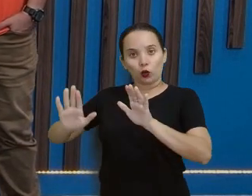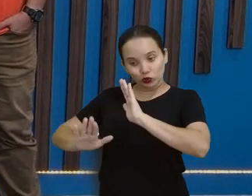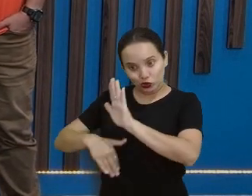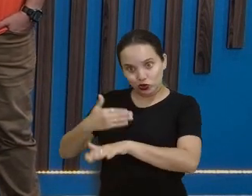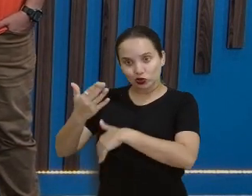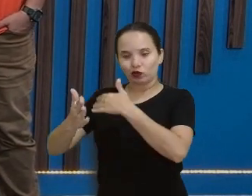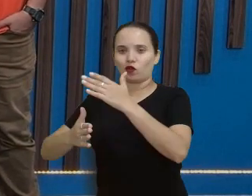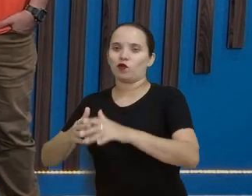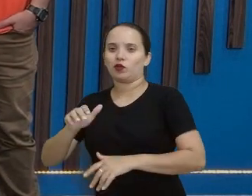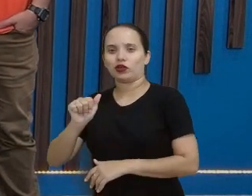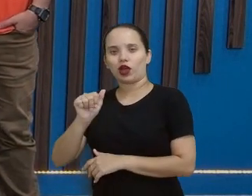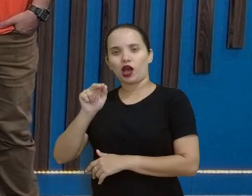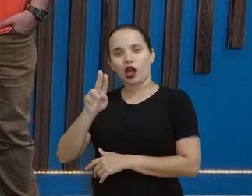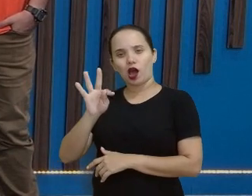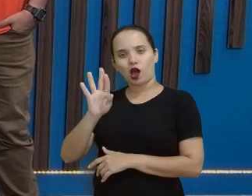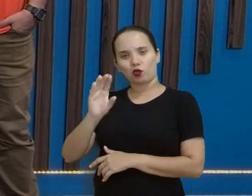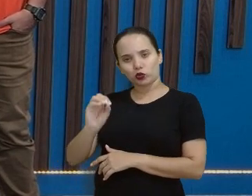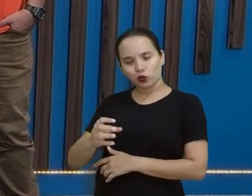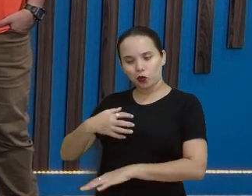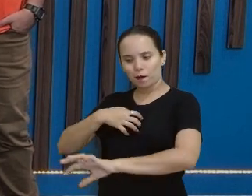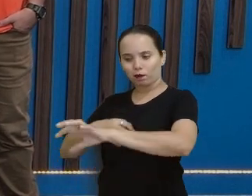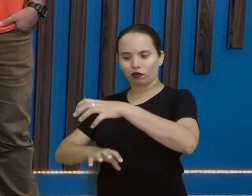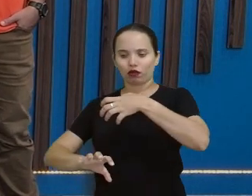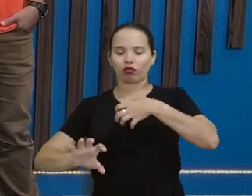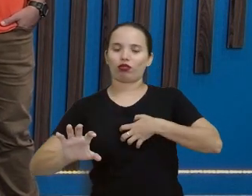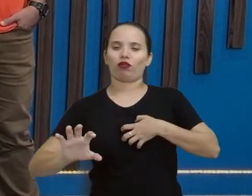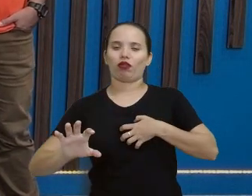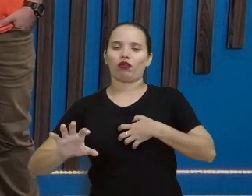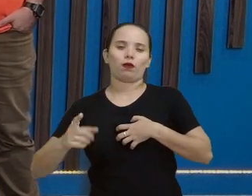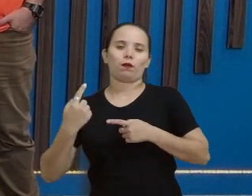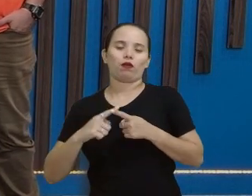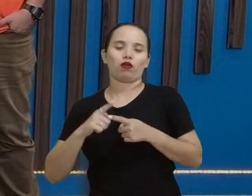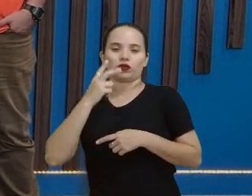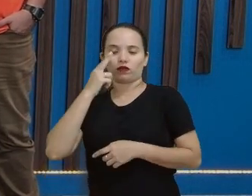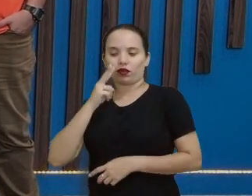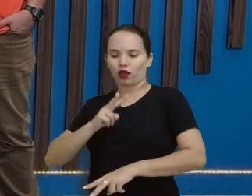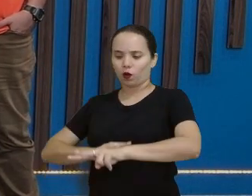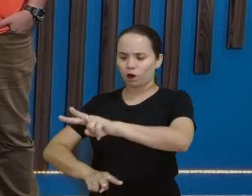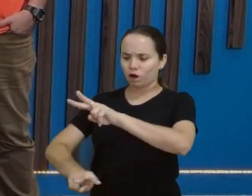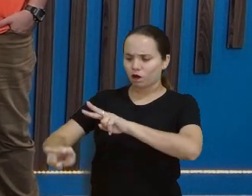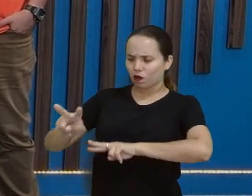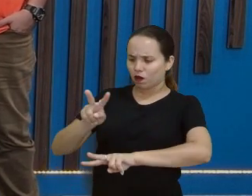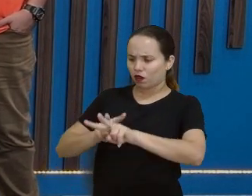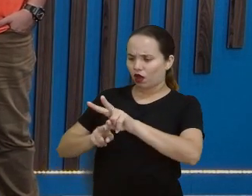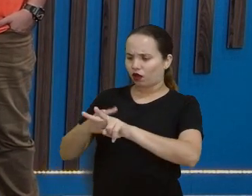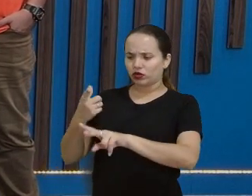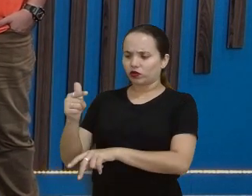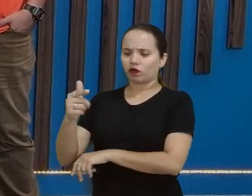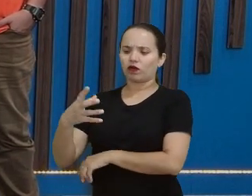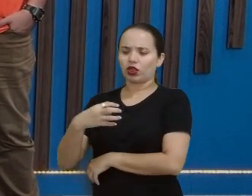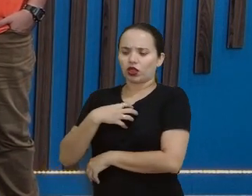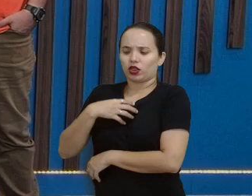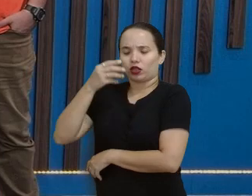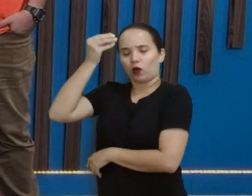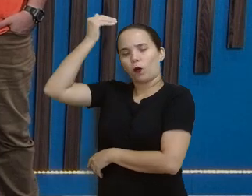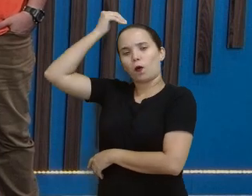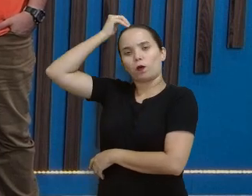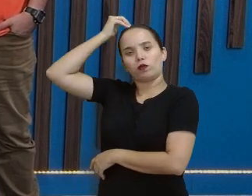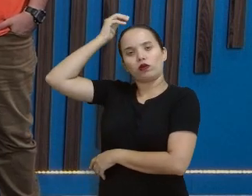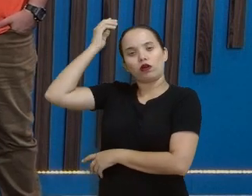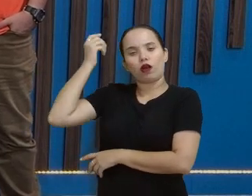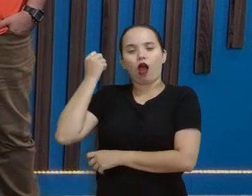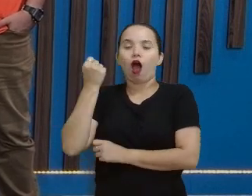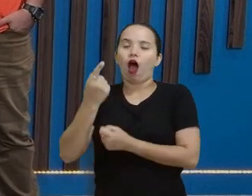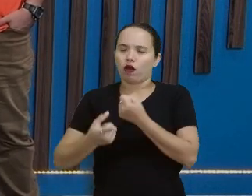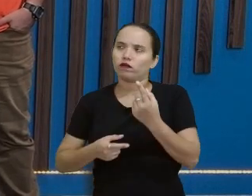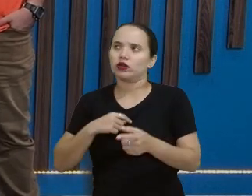autoempatia, que é você olhar para isso e não se culpar por isso. Claro que muitas vezes a gente vai fazer alguma coisa e